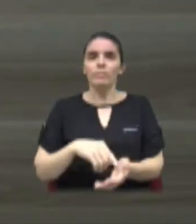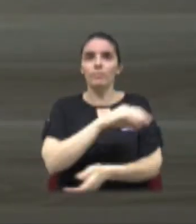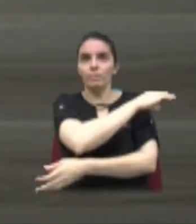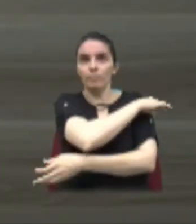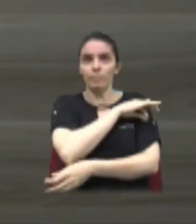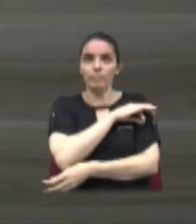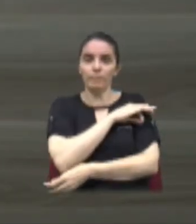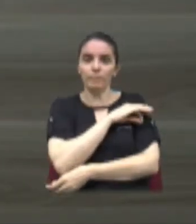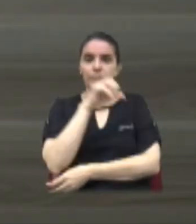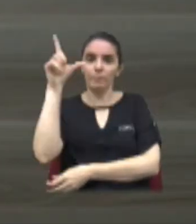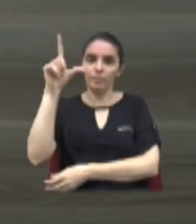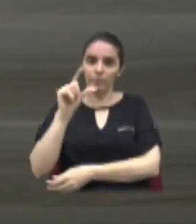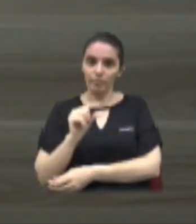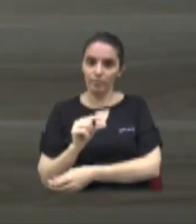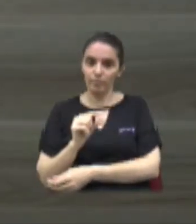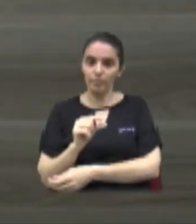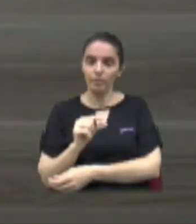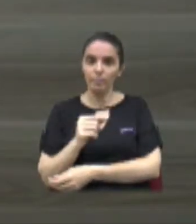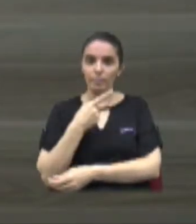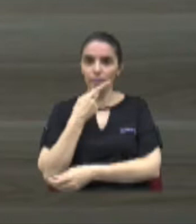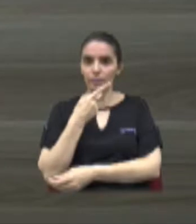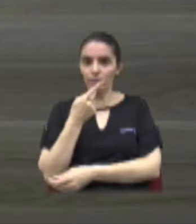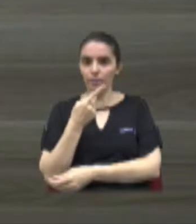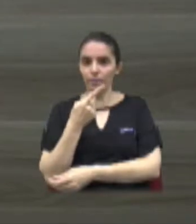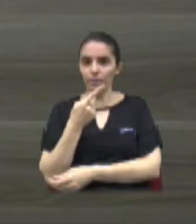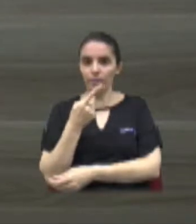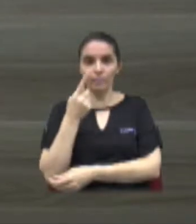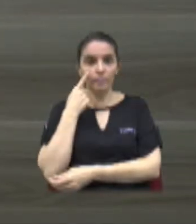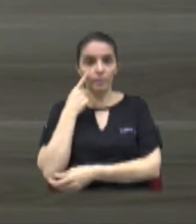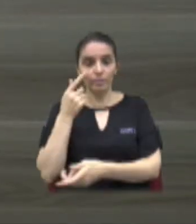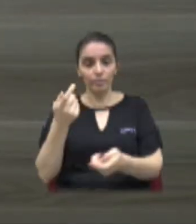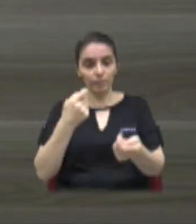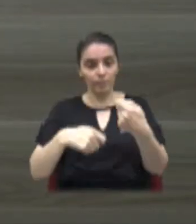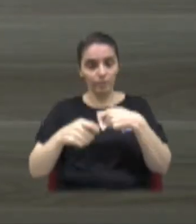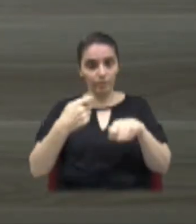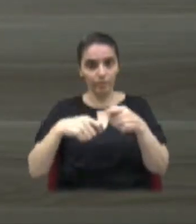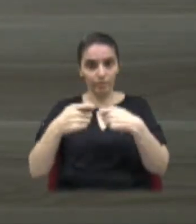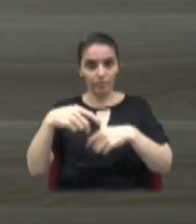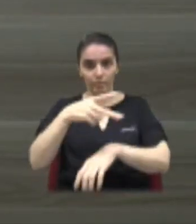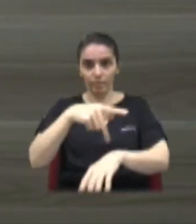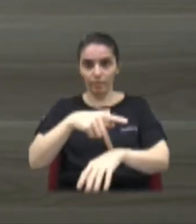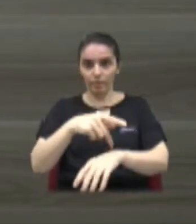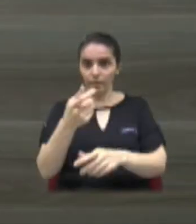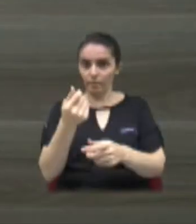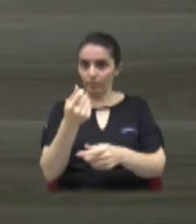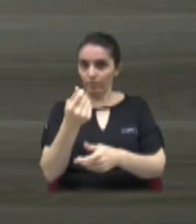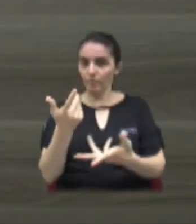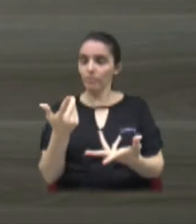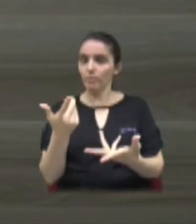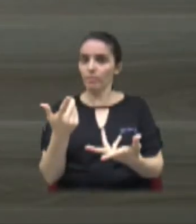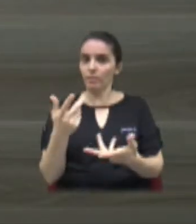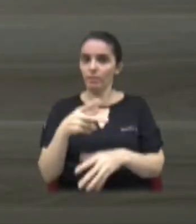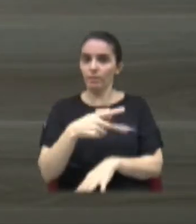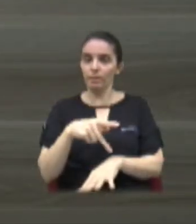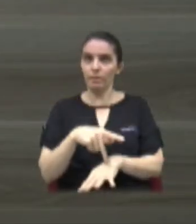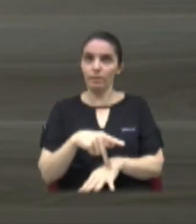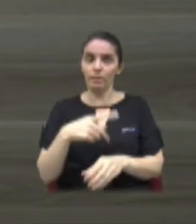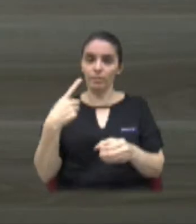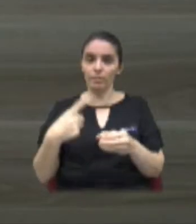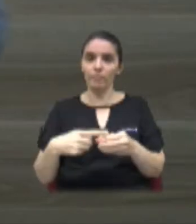esse parcelamento, talvez não tivéssemos a condição de um caixa